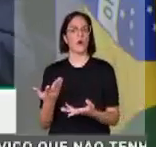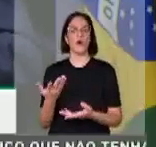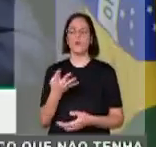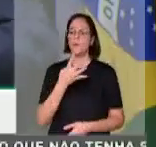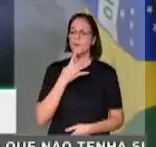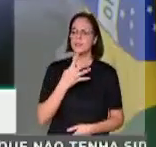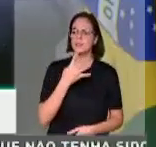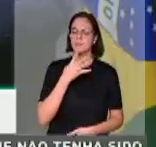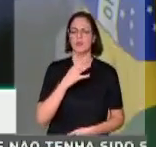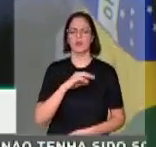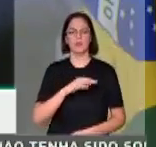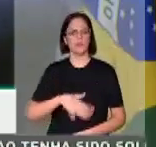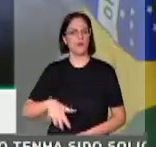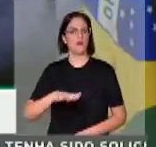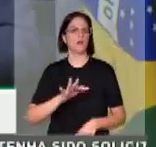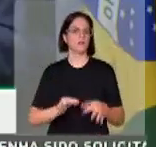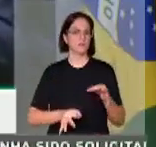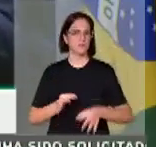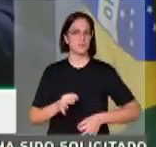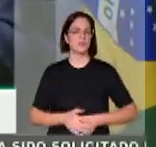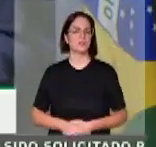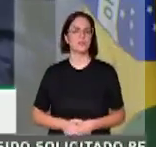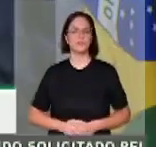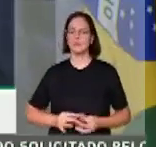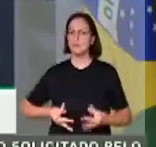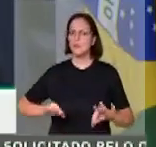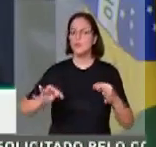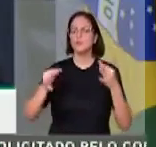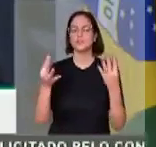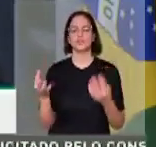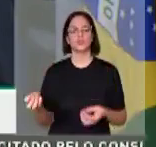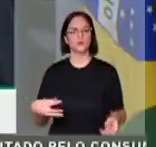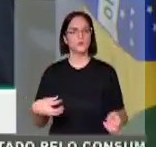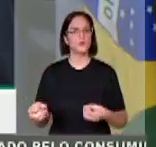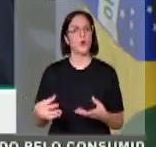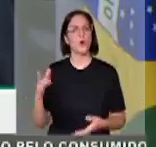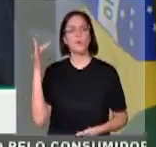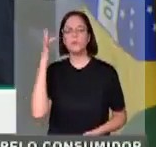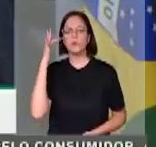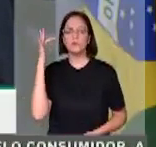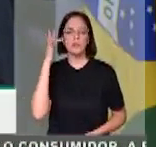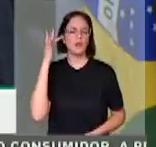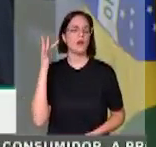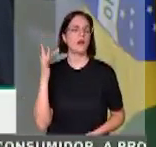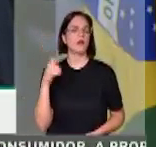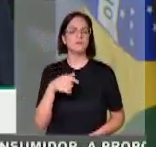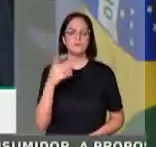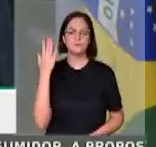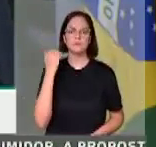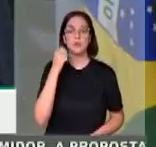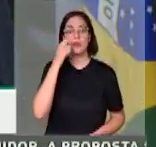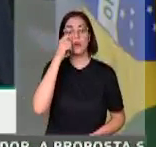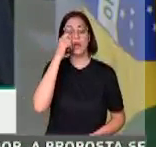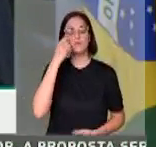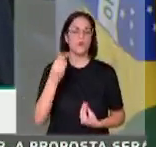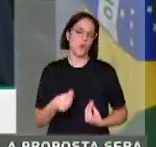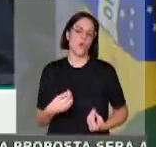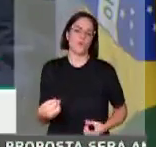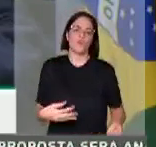pensamento jurídico, a modernização tecnológica hoje, que é